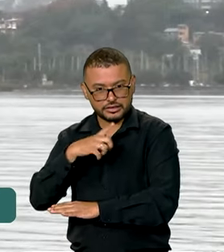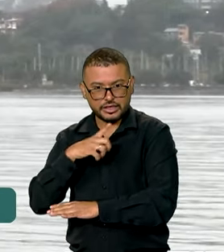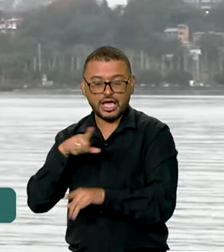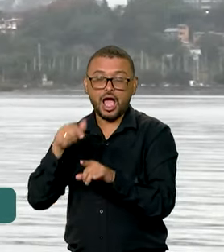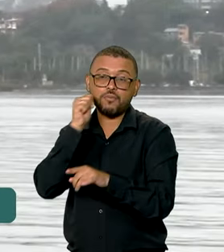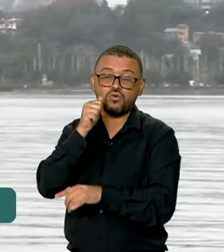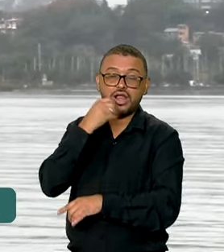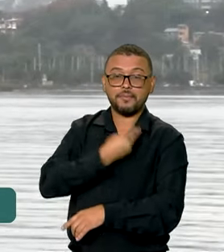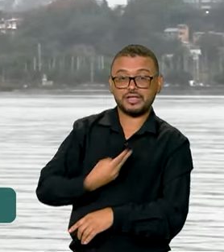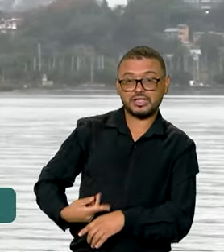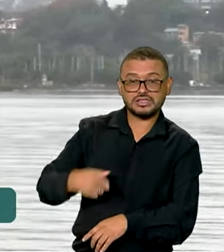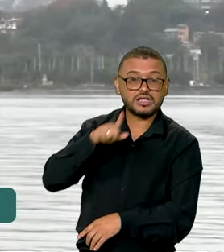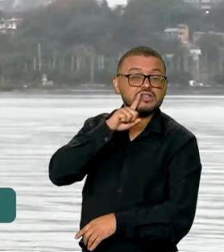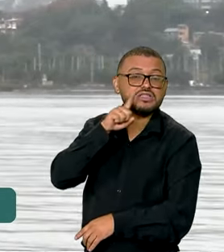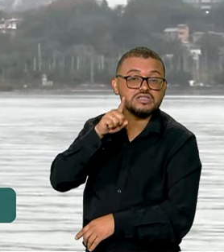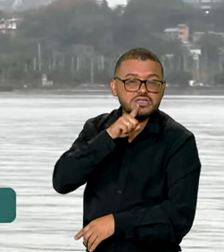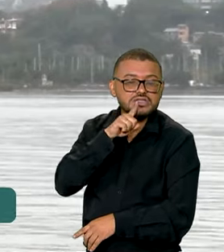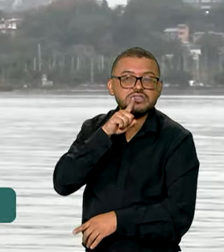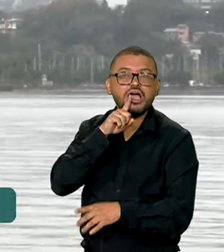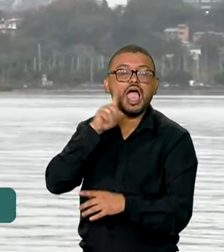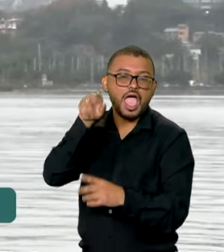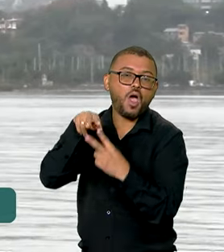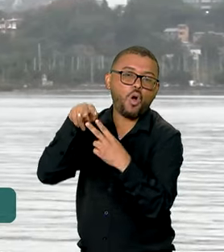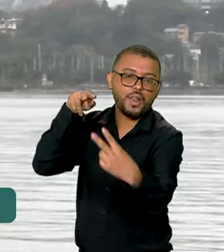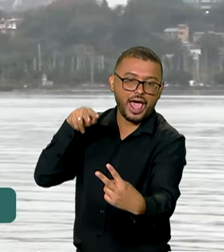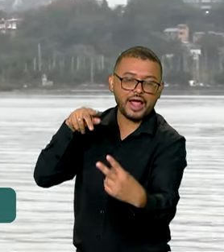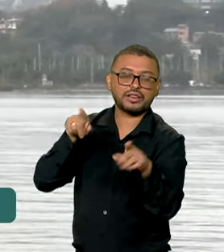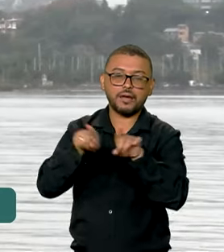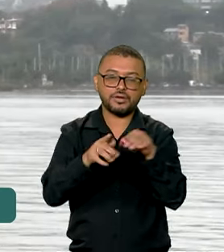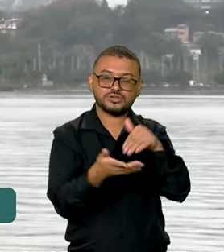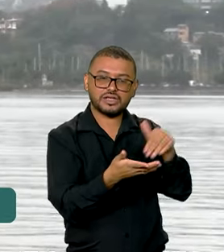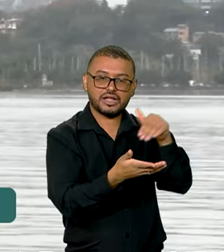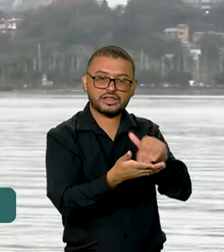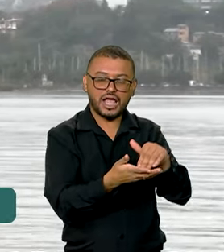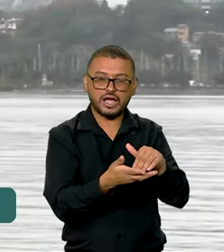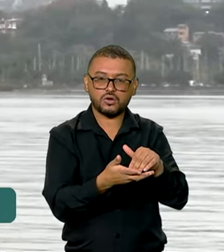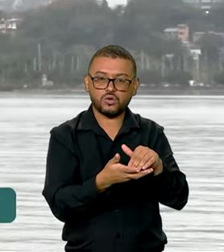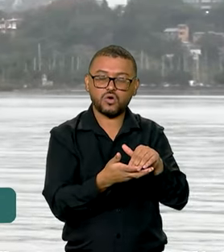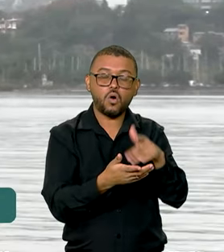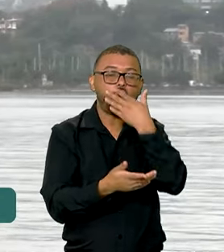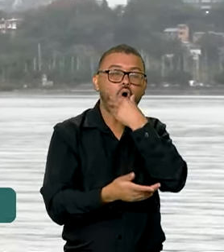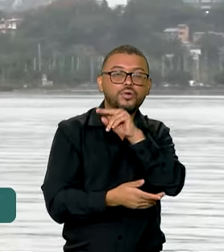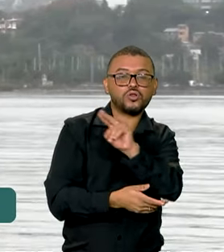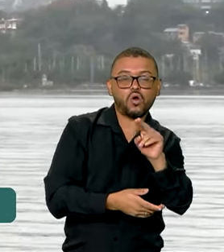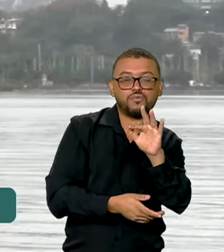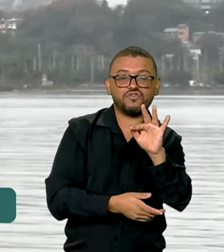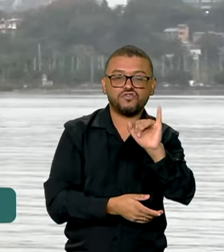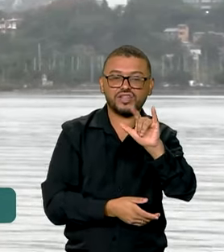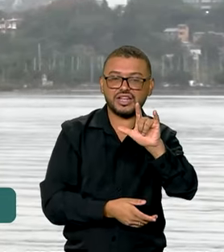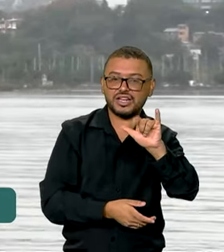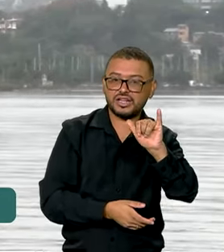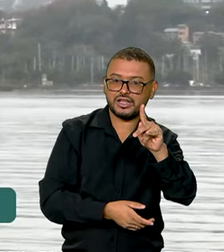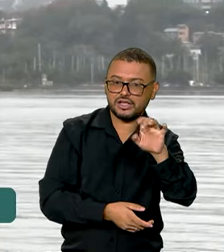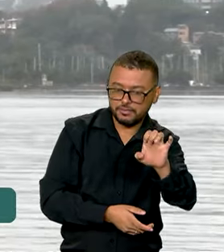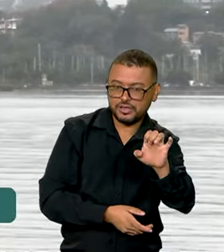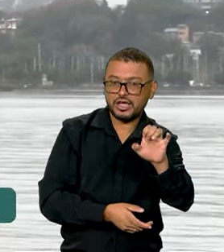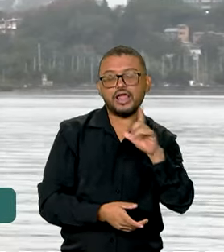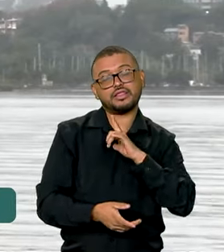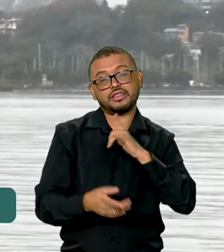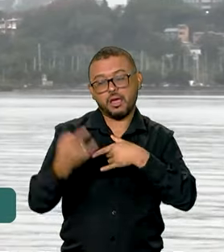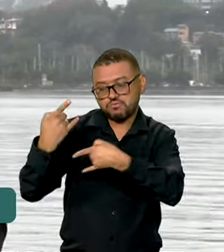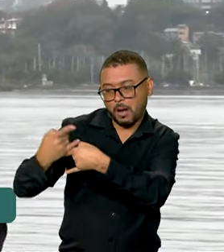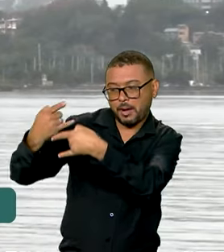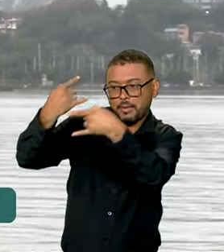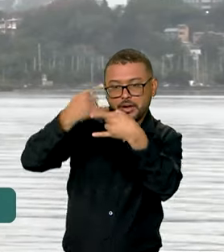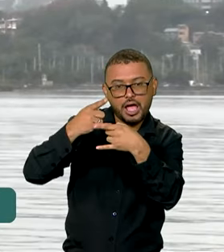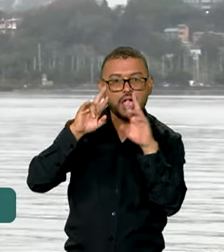da ministra Nízia Trindade e do secretário de Atenção Primária à Saúde, Felipe Proenço. A reunião por